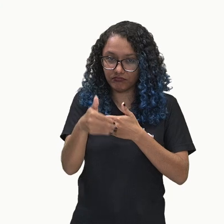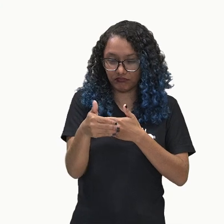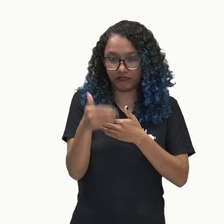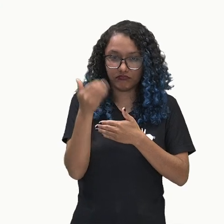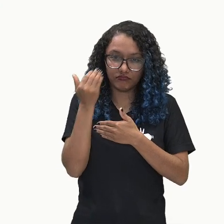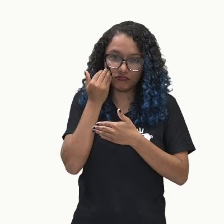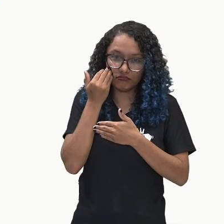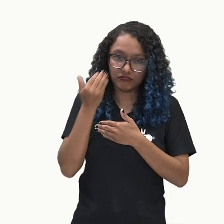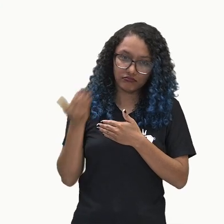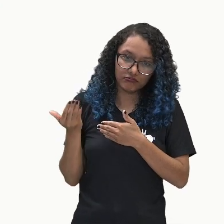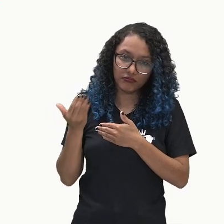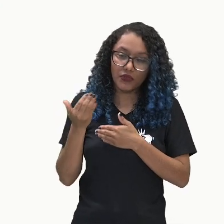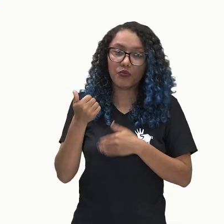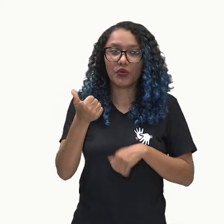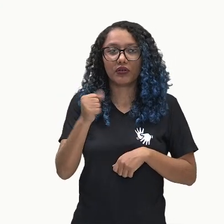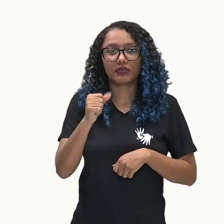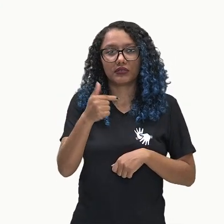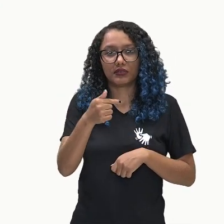nós temos a data de